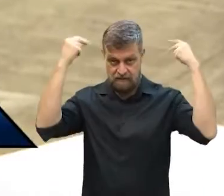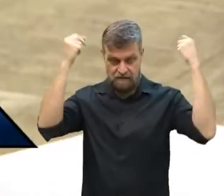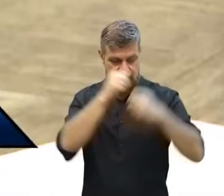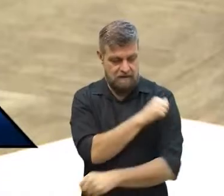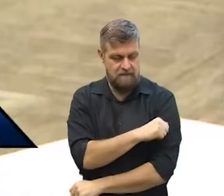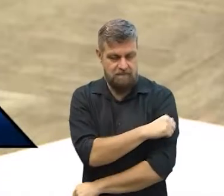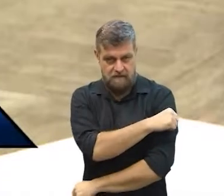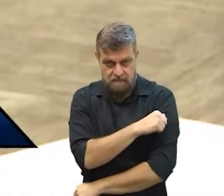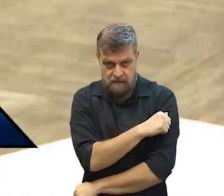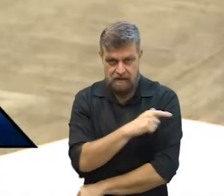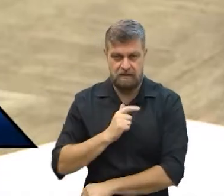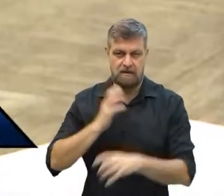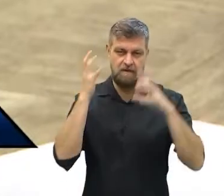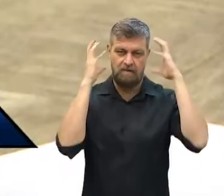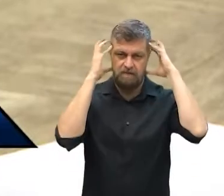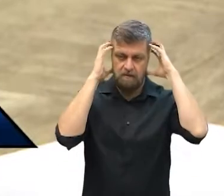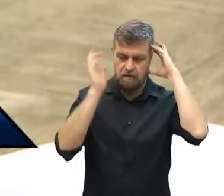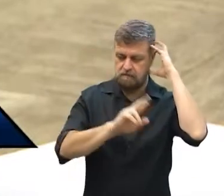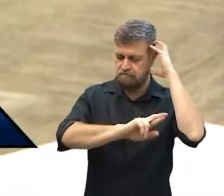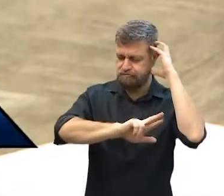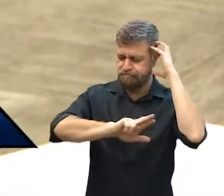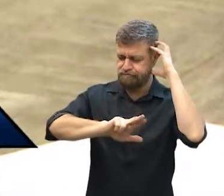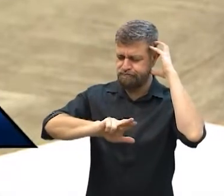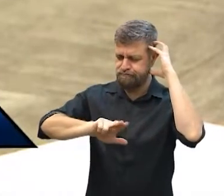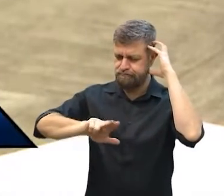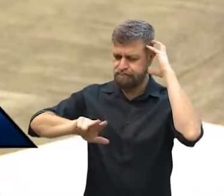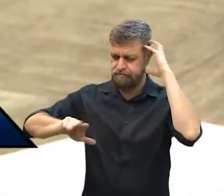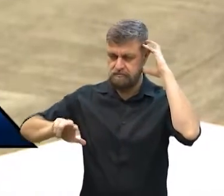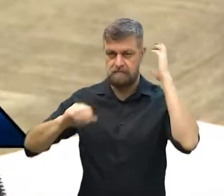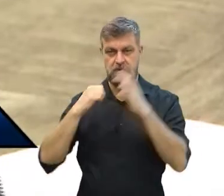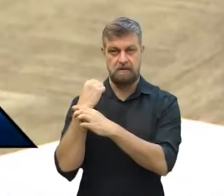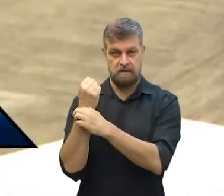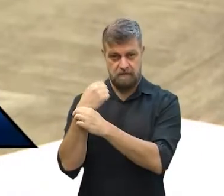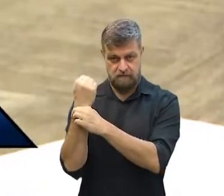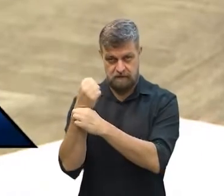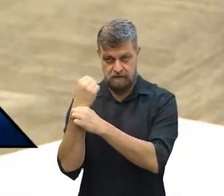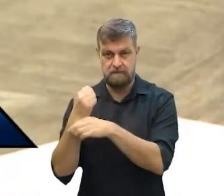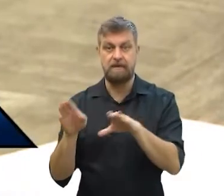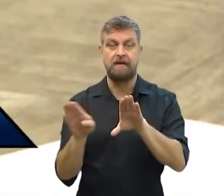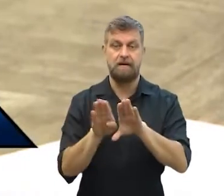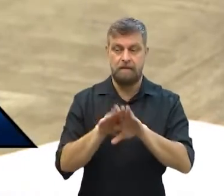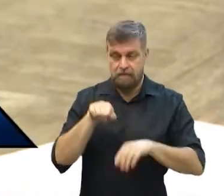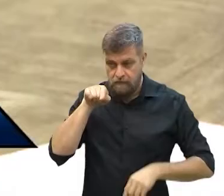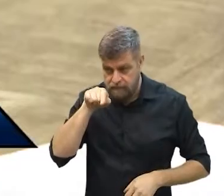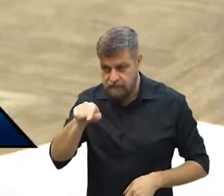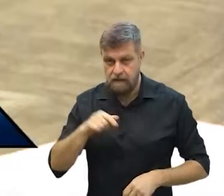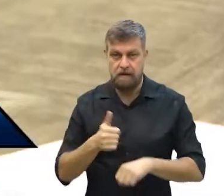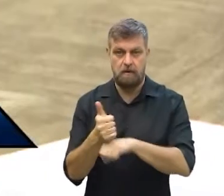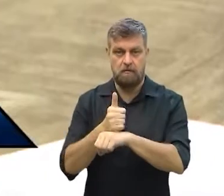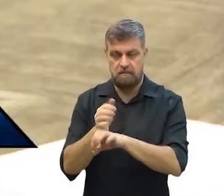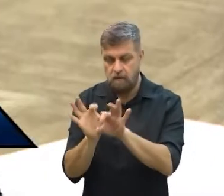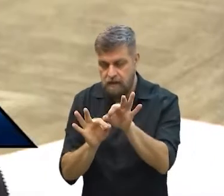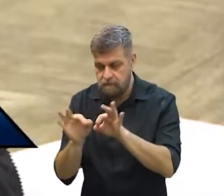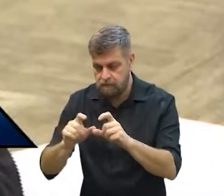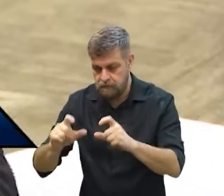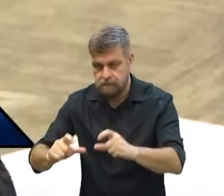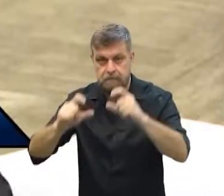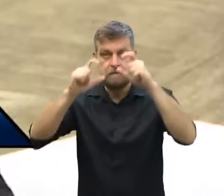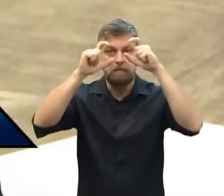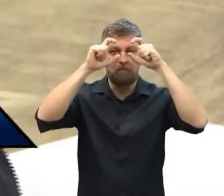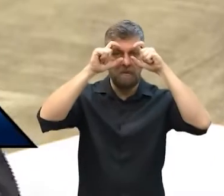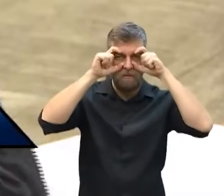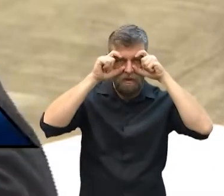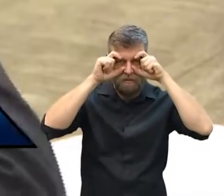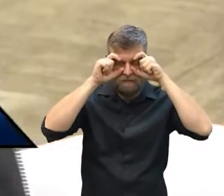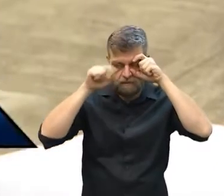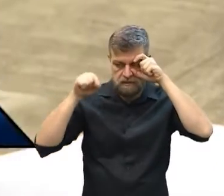enfermeiro, o fonoaudiólogo, o fisioterapeuta e também o optometrista estava nessa lista. Todos esses